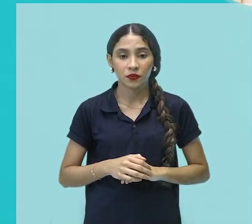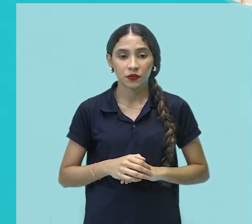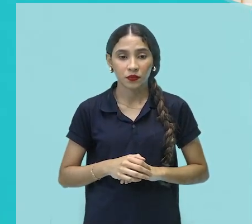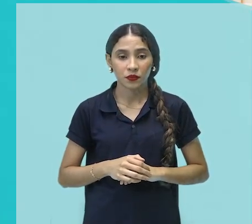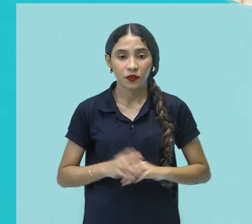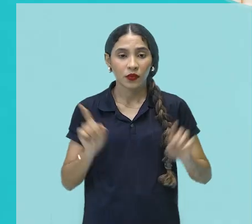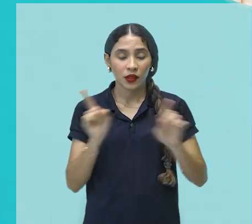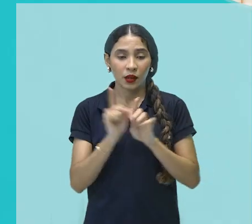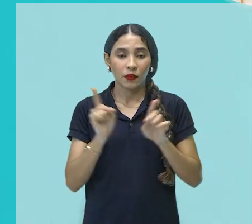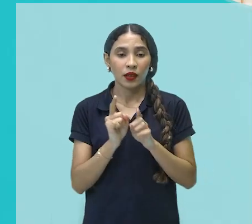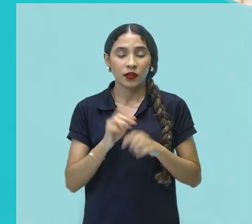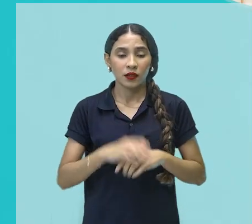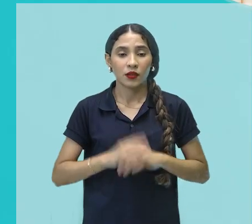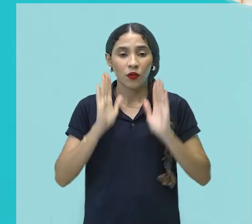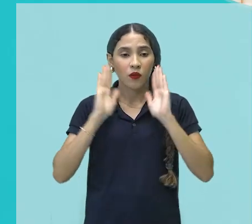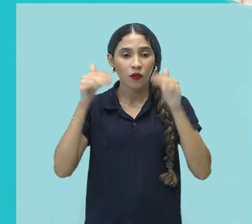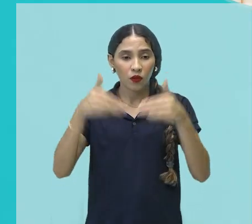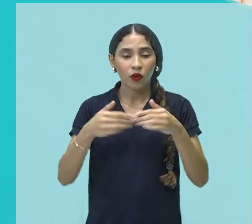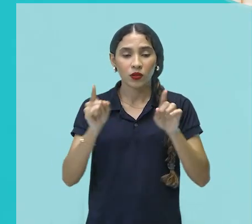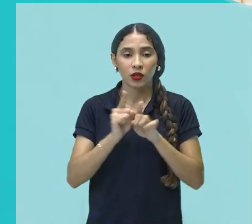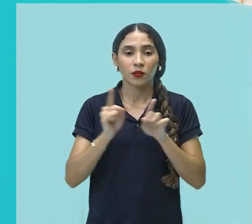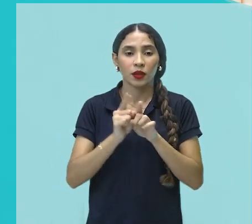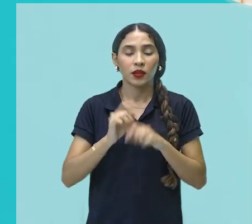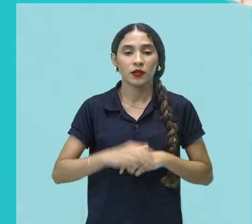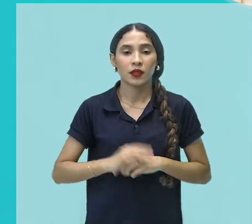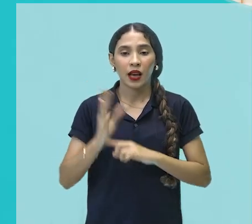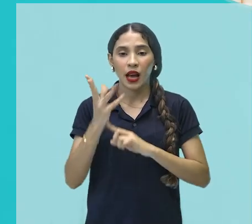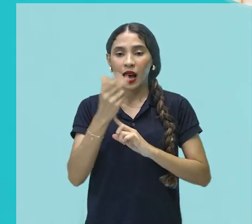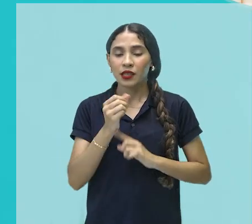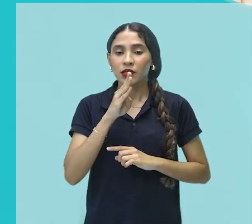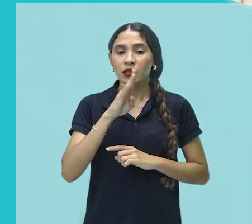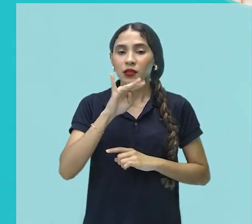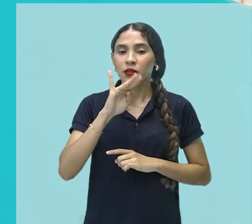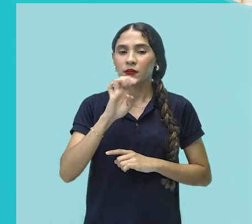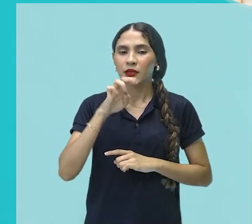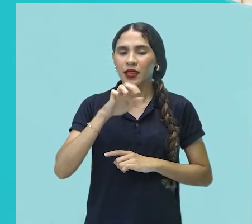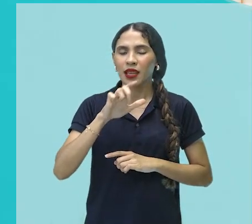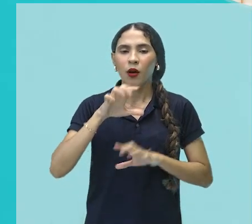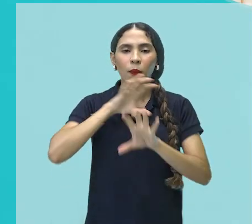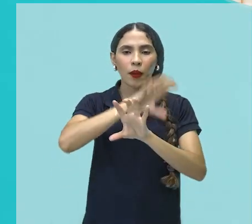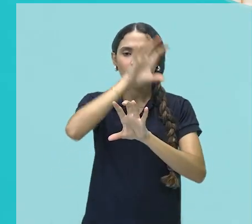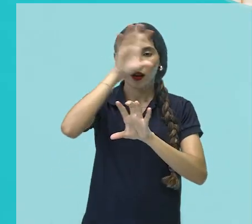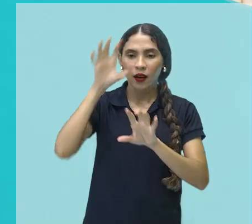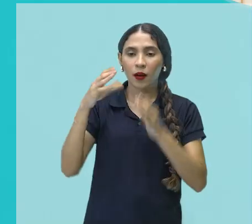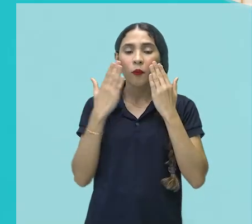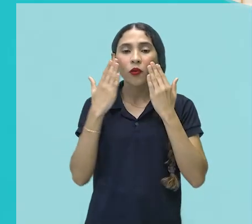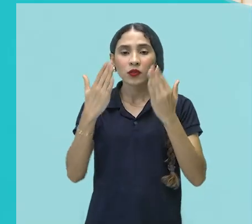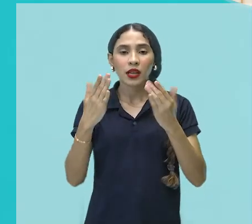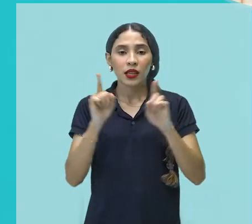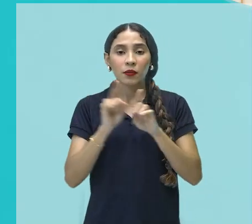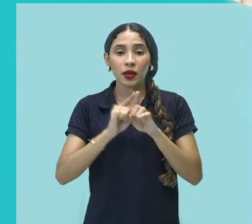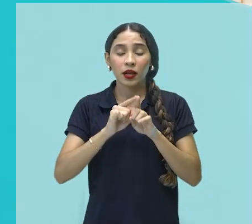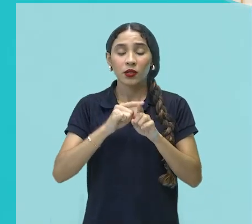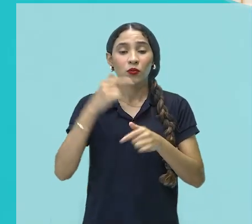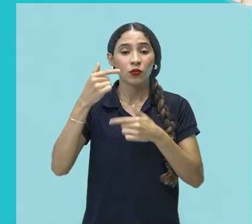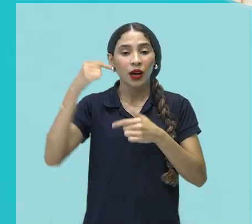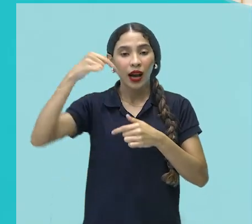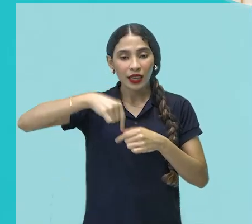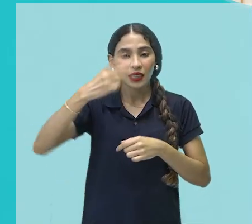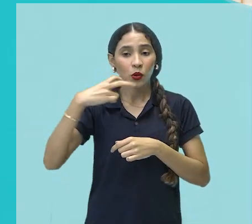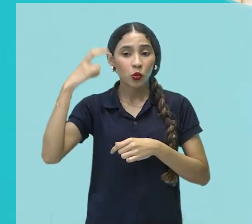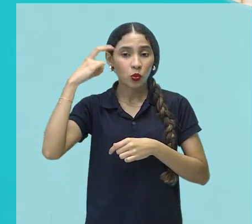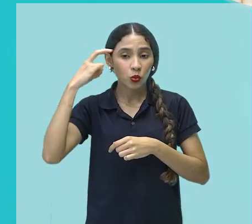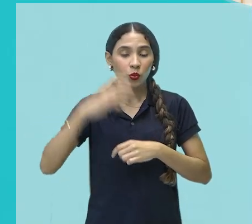E muitos deles vão para artes bienais do mundo inteiro mostrar o nosso